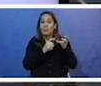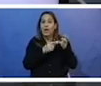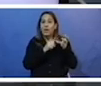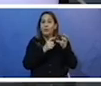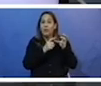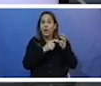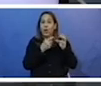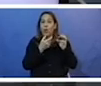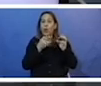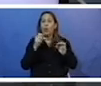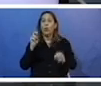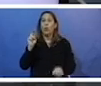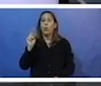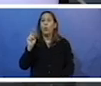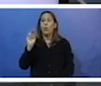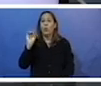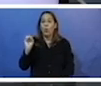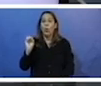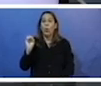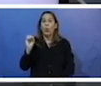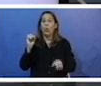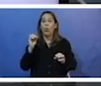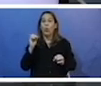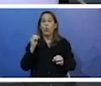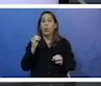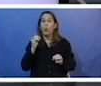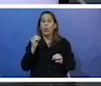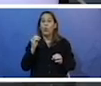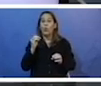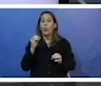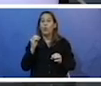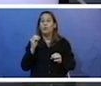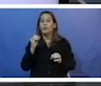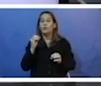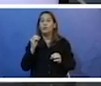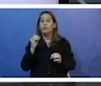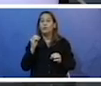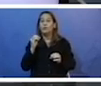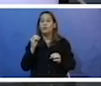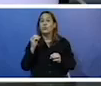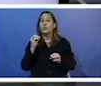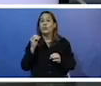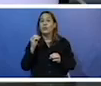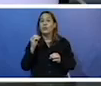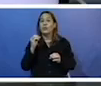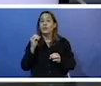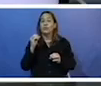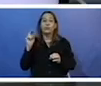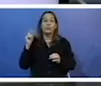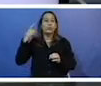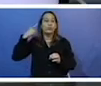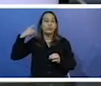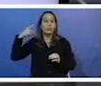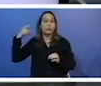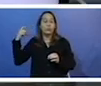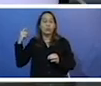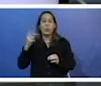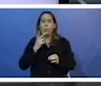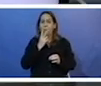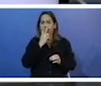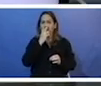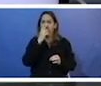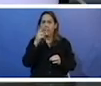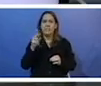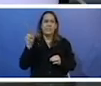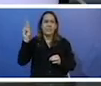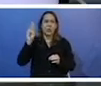Ó, o é mostrado. Ó, no cordel, que